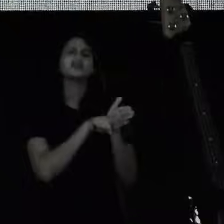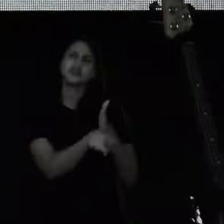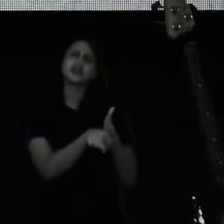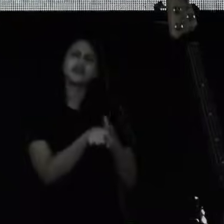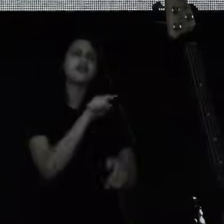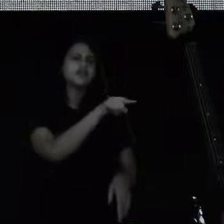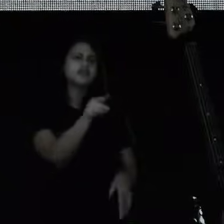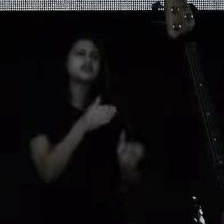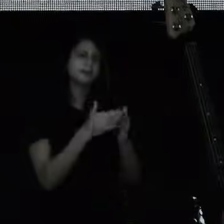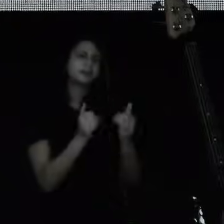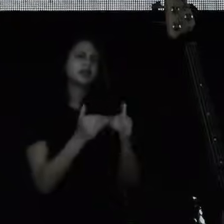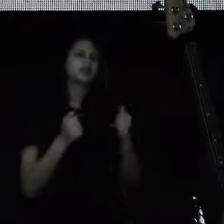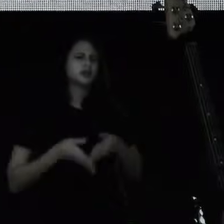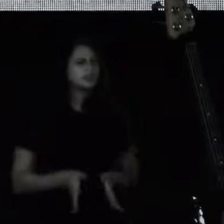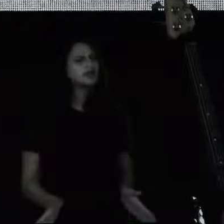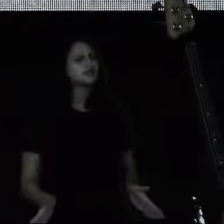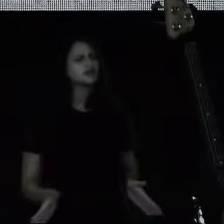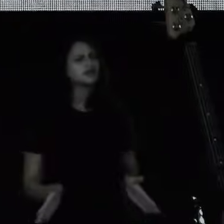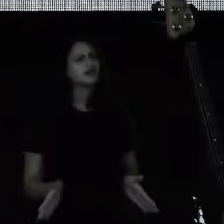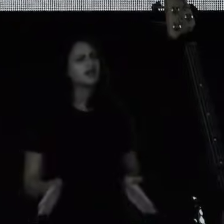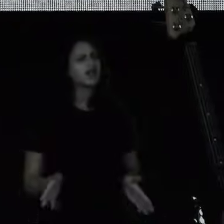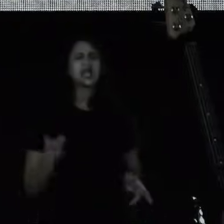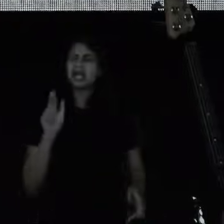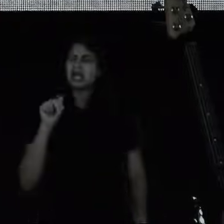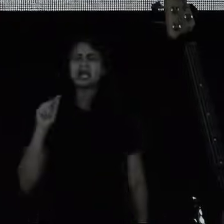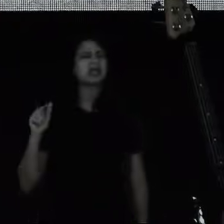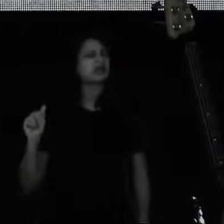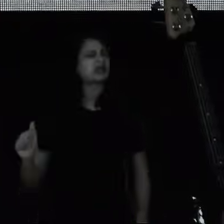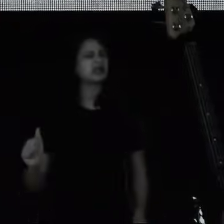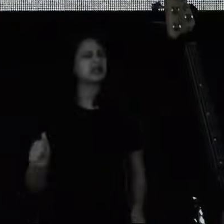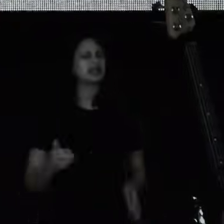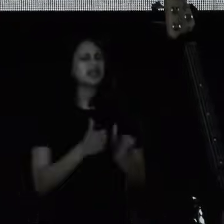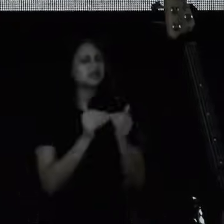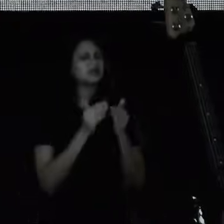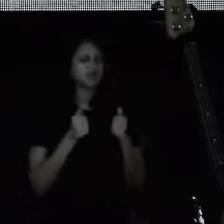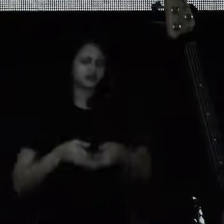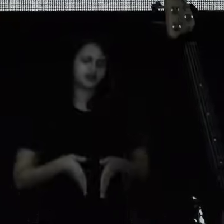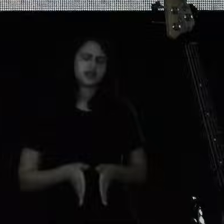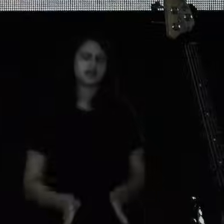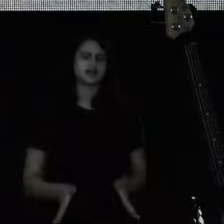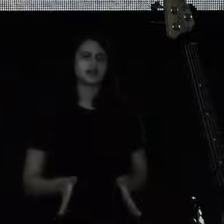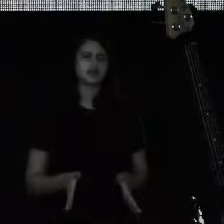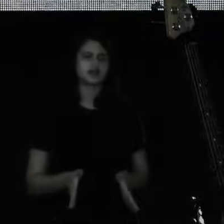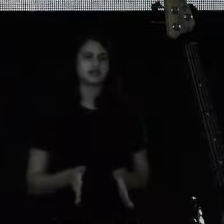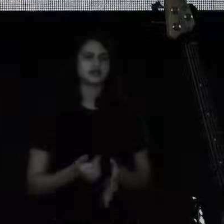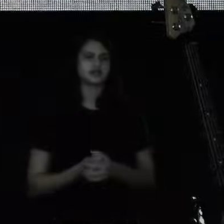para nascer? Ninguém aqui pediu para nascer, a gente veio ao mundo.